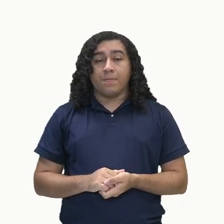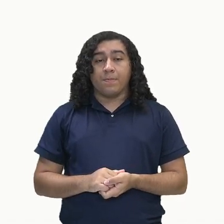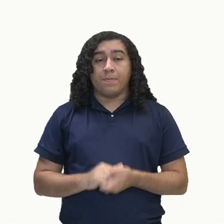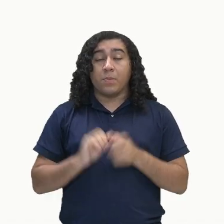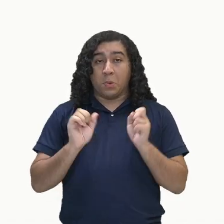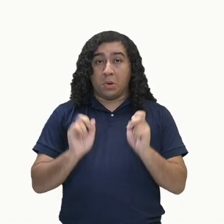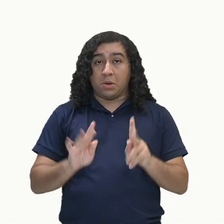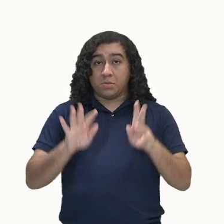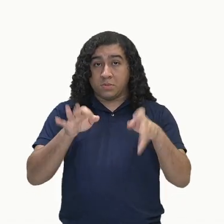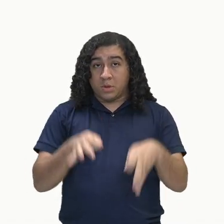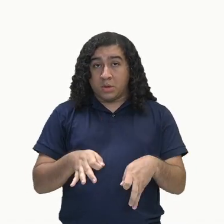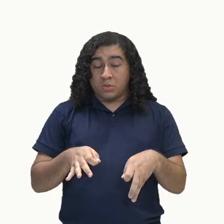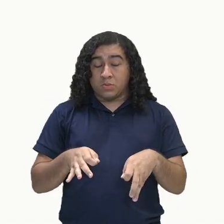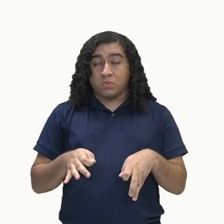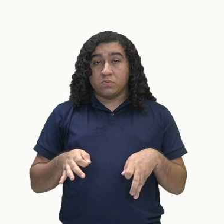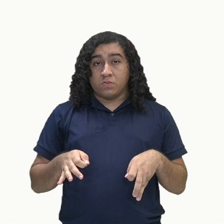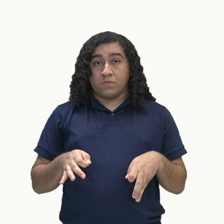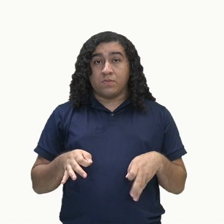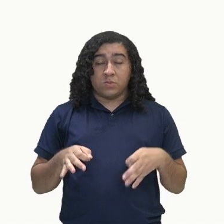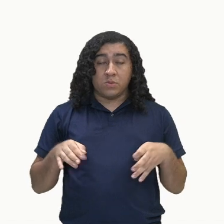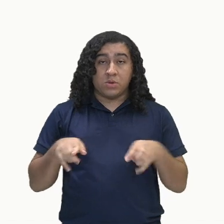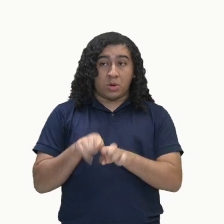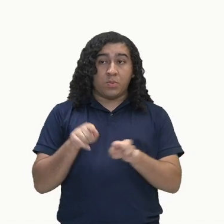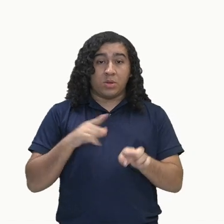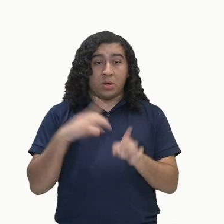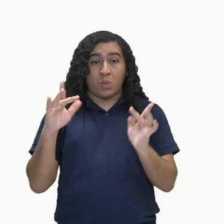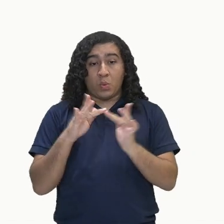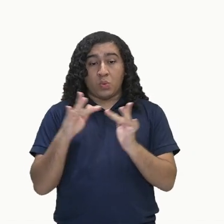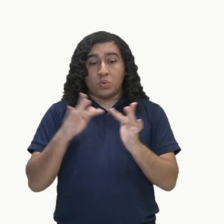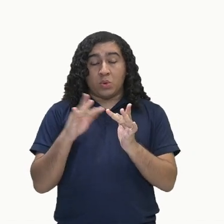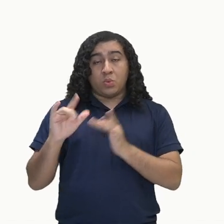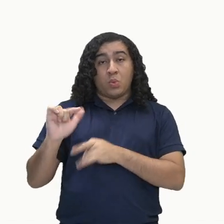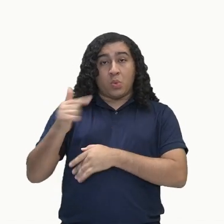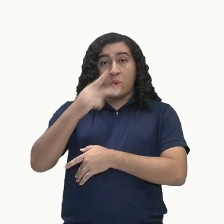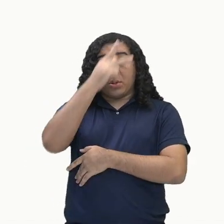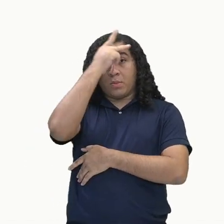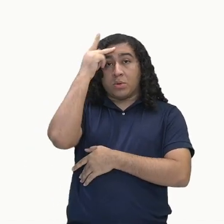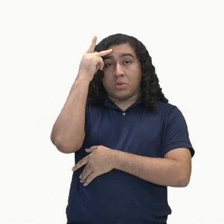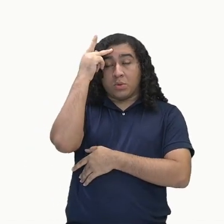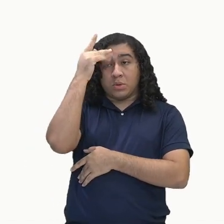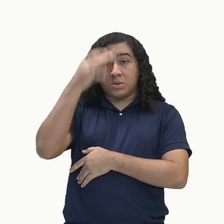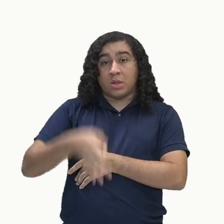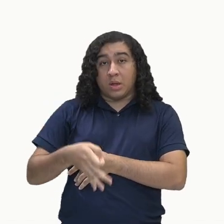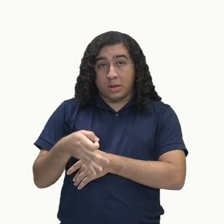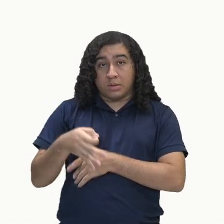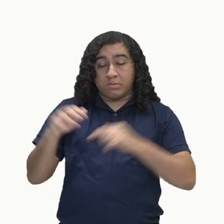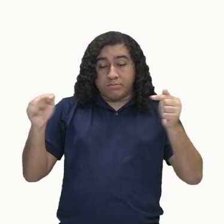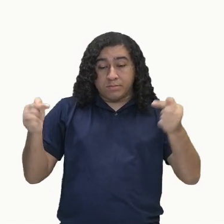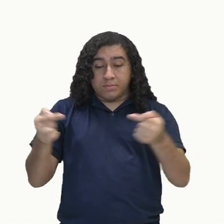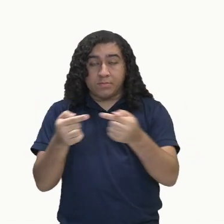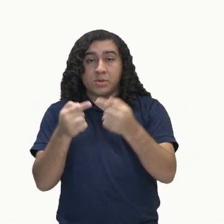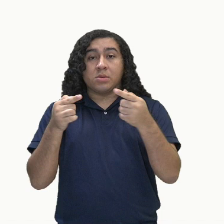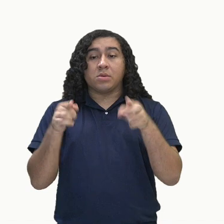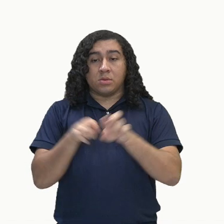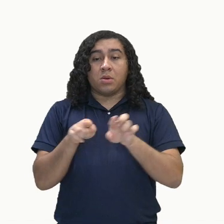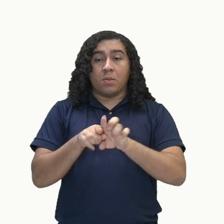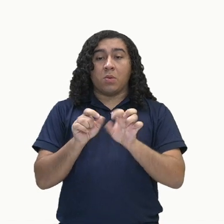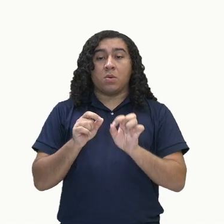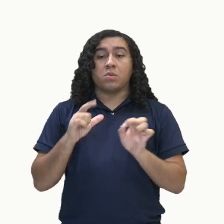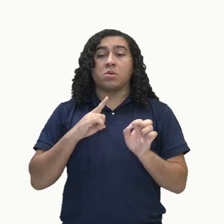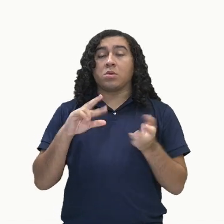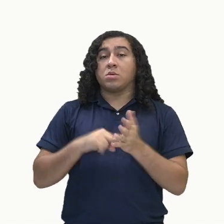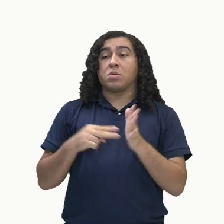Ok? Todo símbolo, além de me conectar com a outra pessoa, me